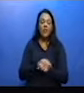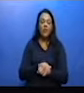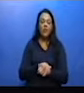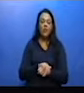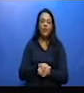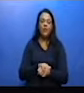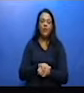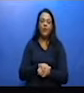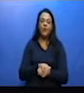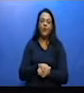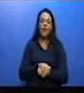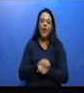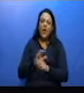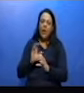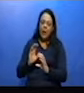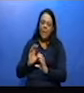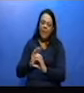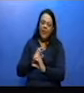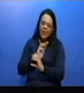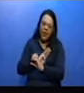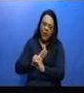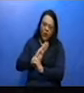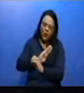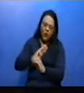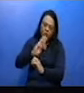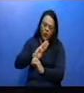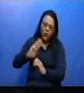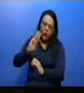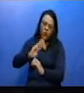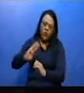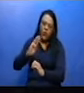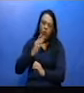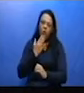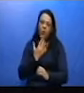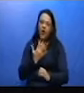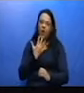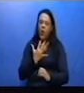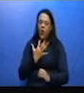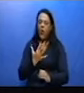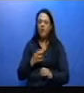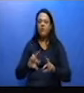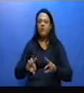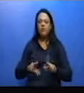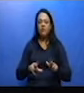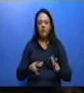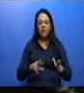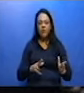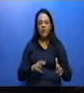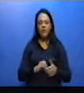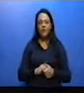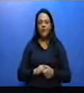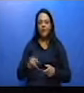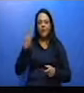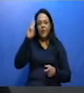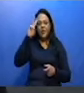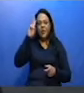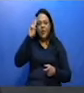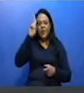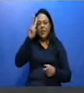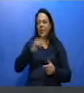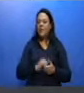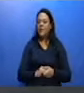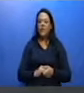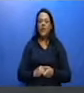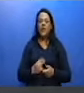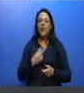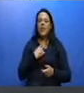vizinhos, pinte cada um deles com uma cor diferente. Lembra sempre que para pintar o mapa a gente não pode